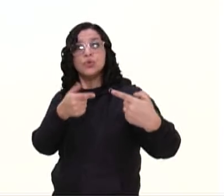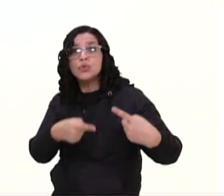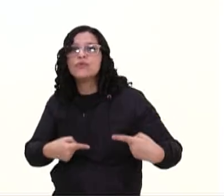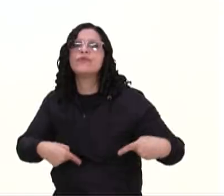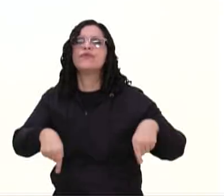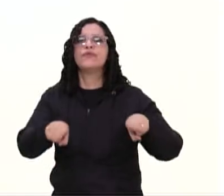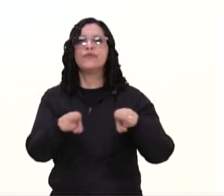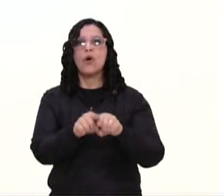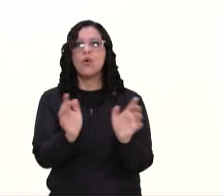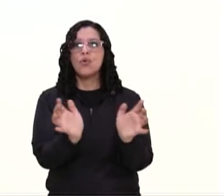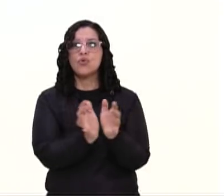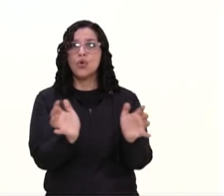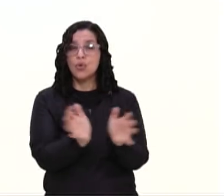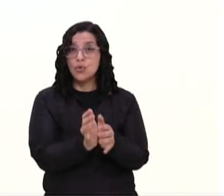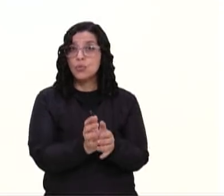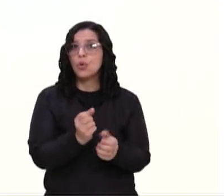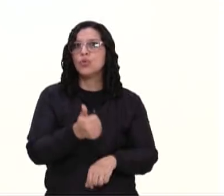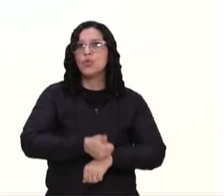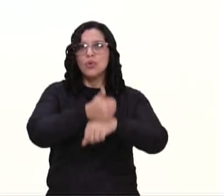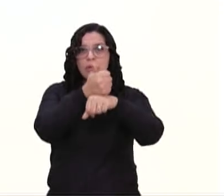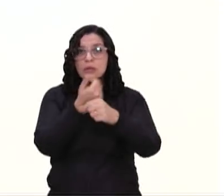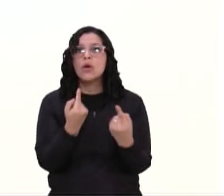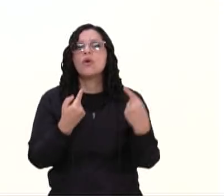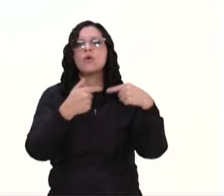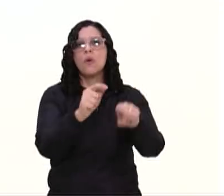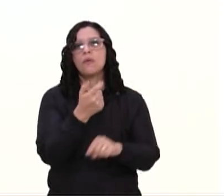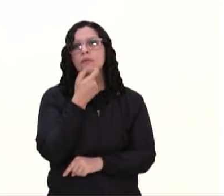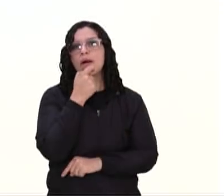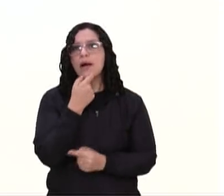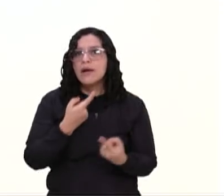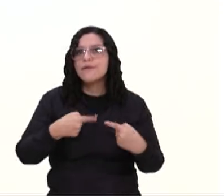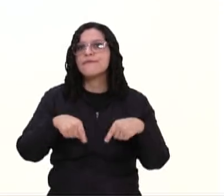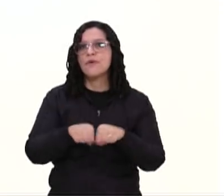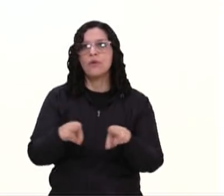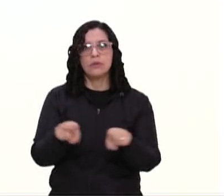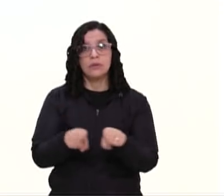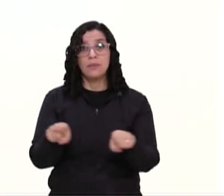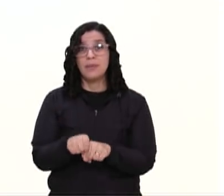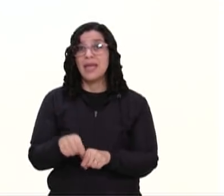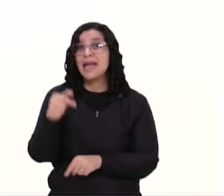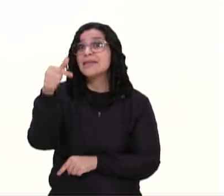coligação dos países absolutistas e a Inglaterra. Essa é apenas